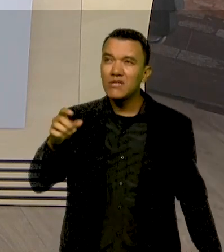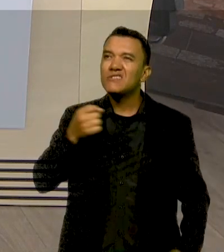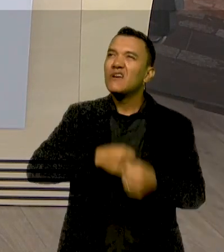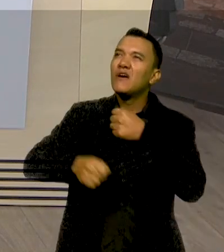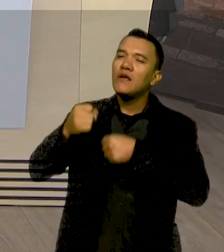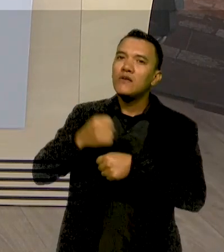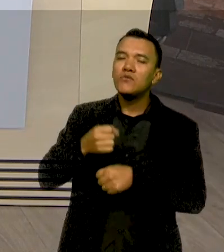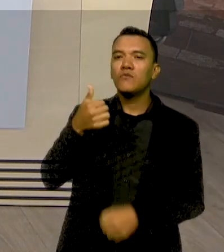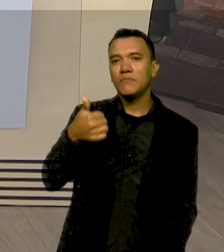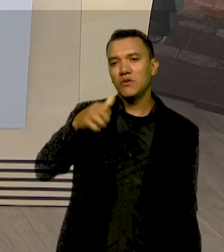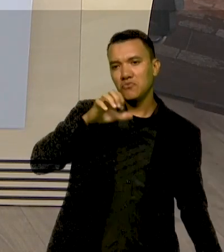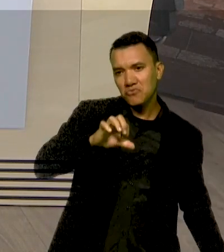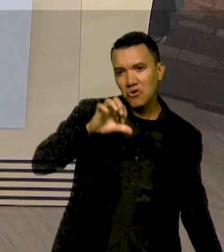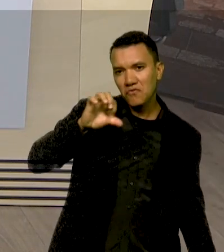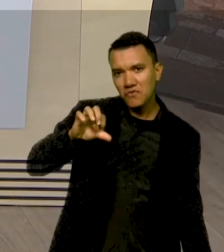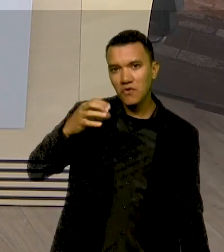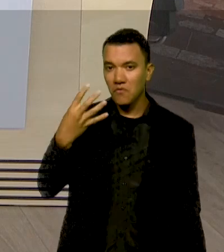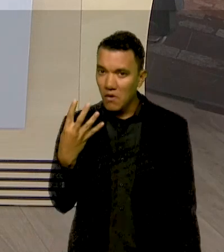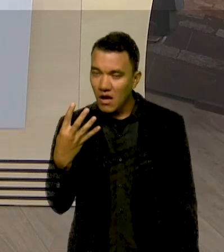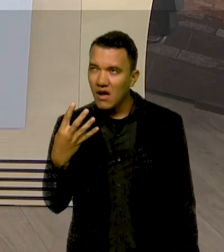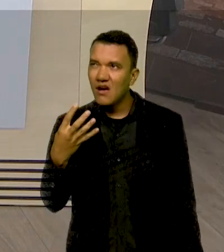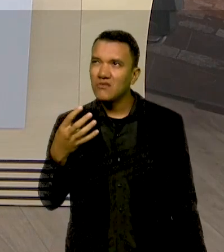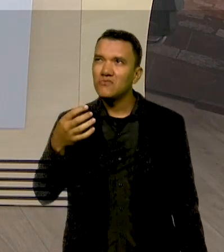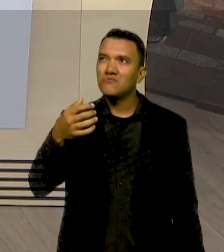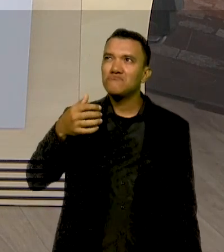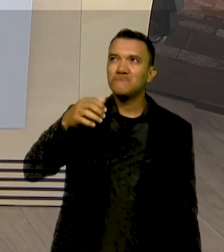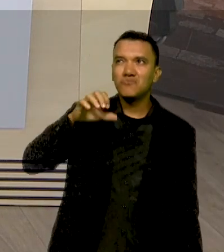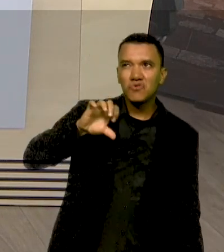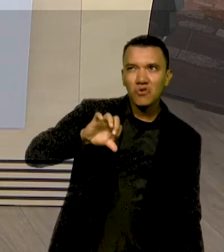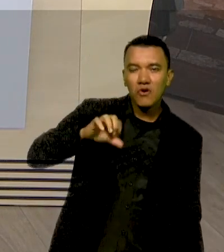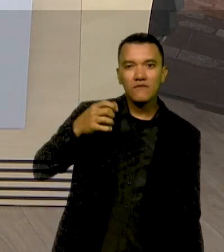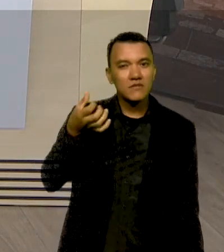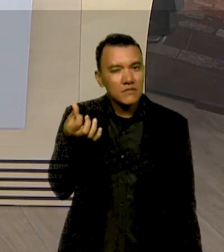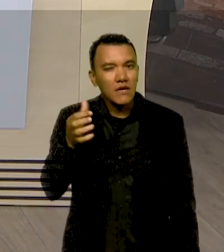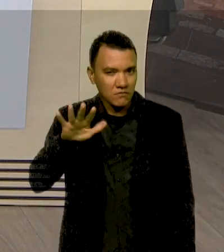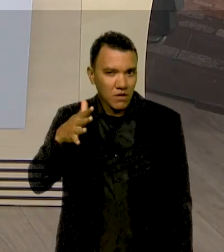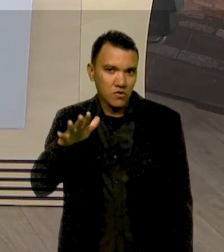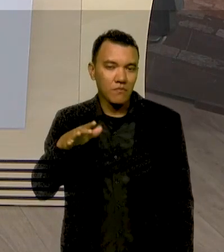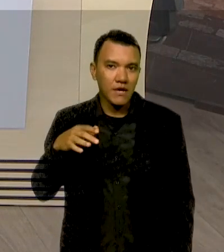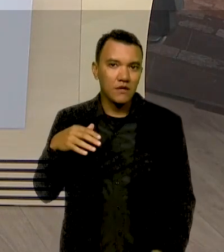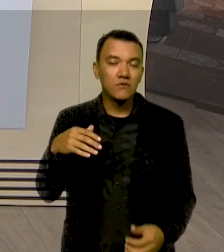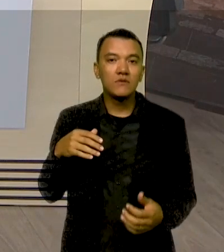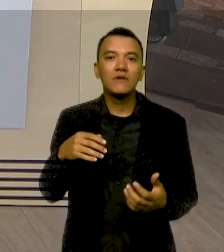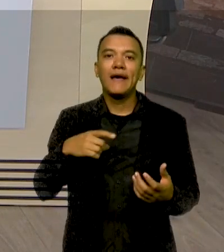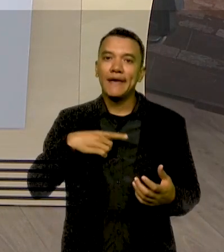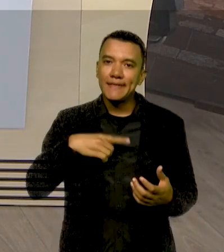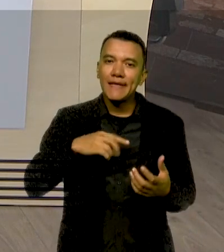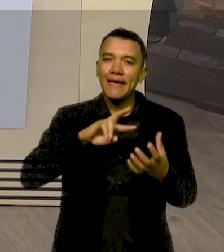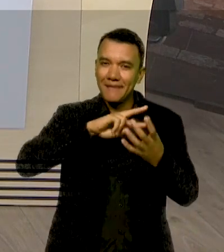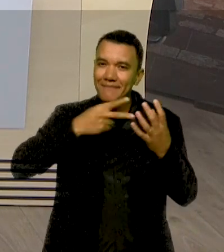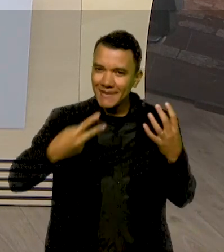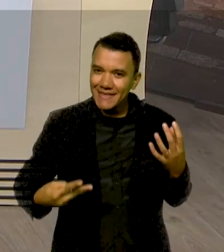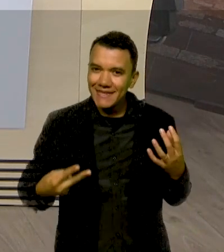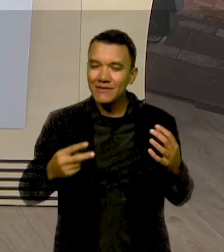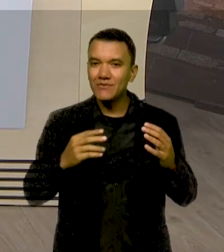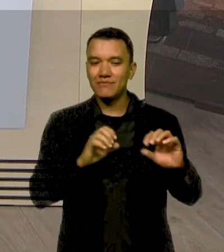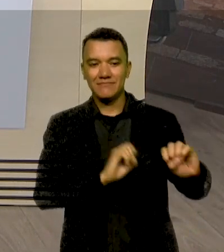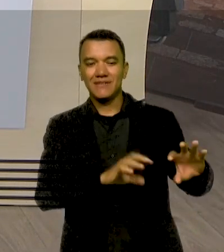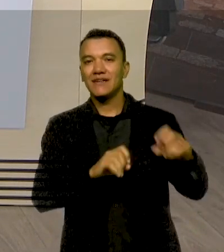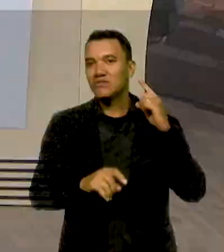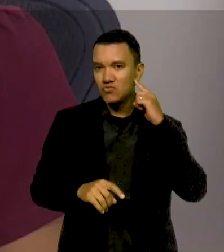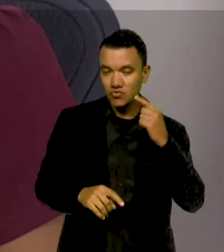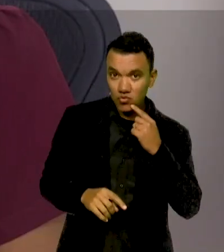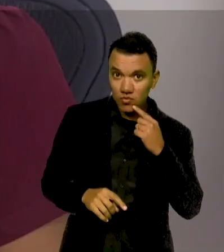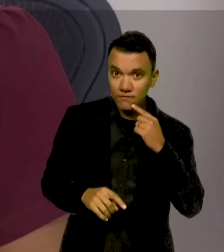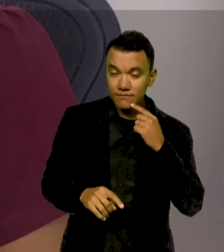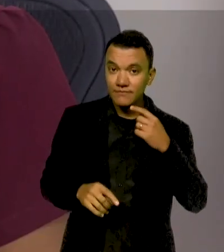94, 96, com o uso da abordagem bilíngue na educação dos surdos. E a partir dessa